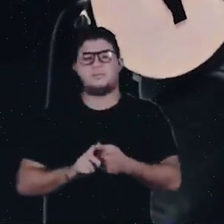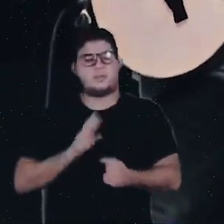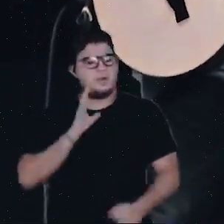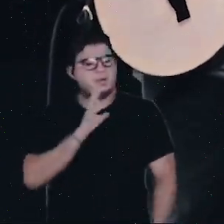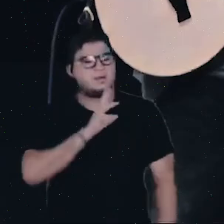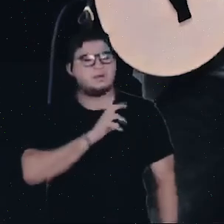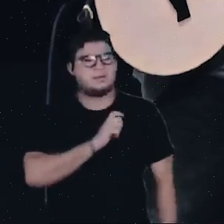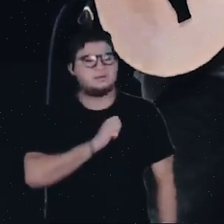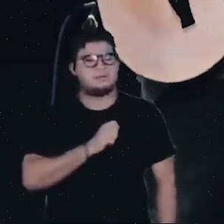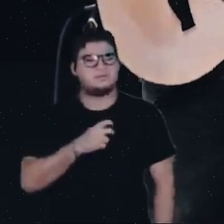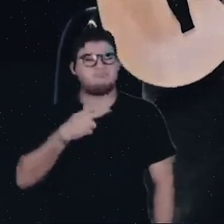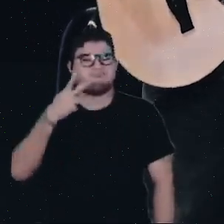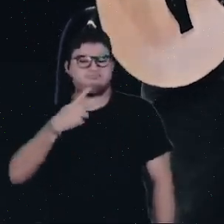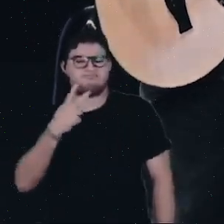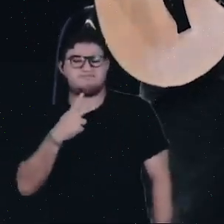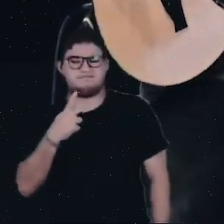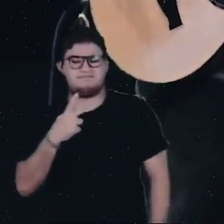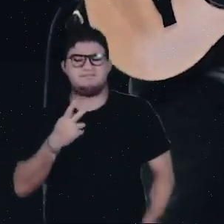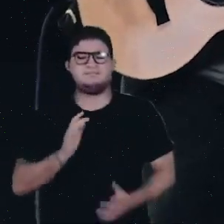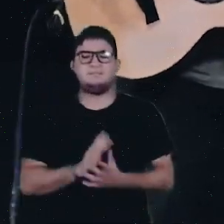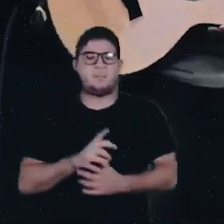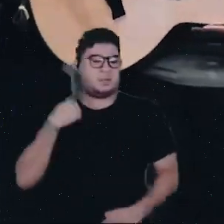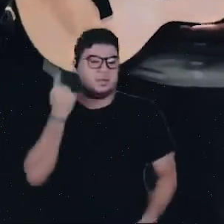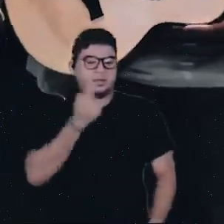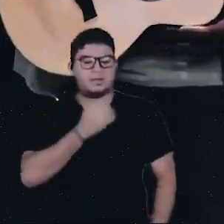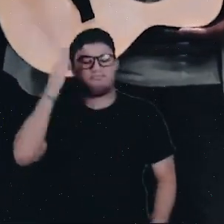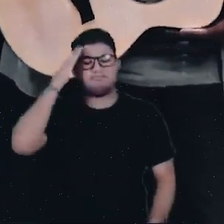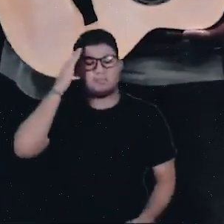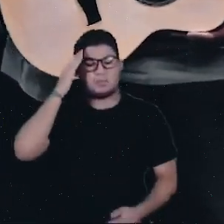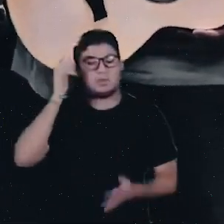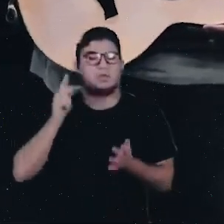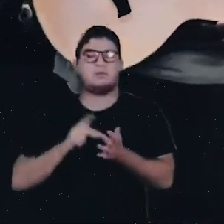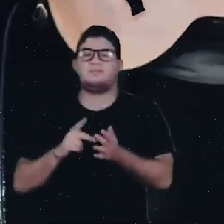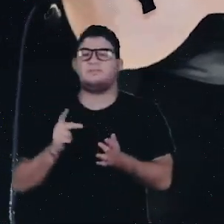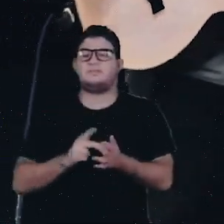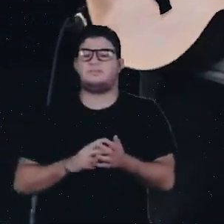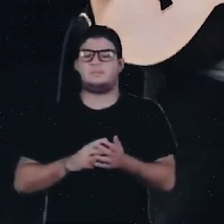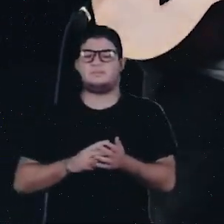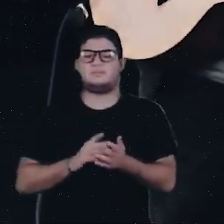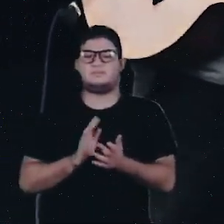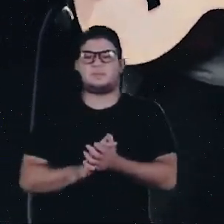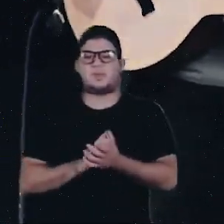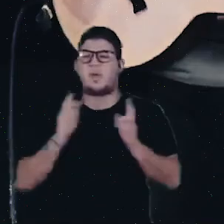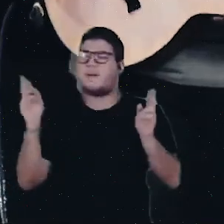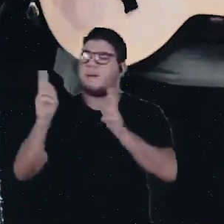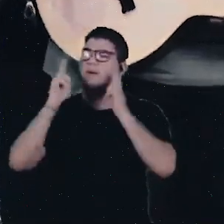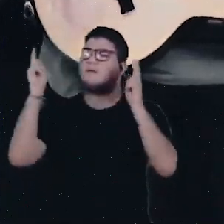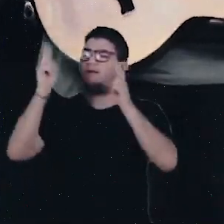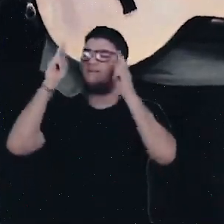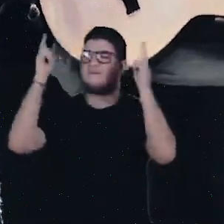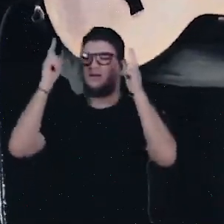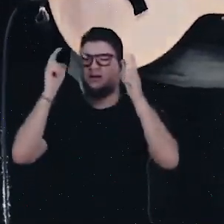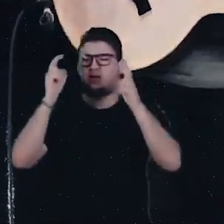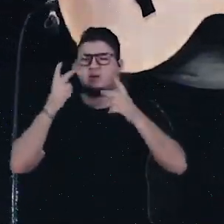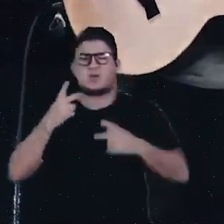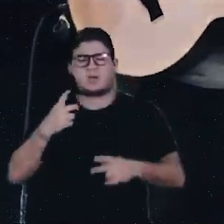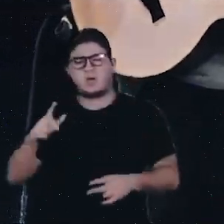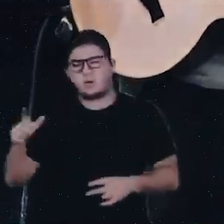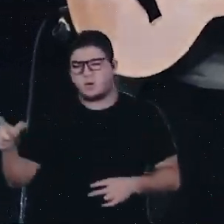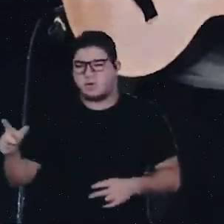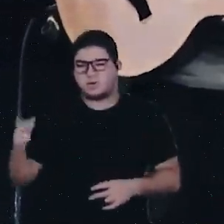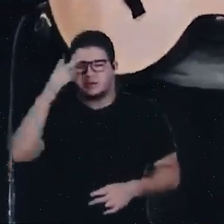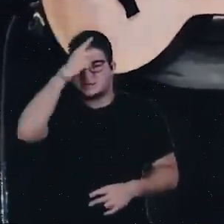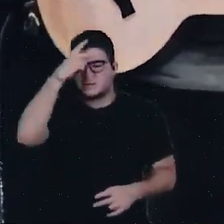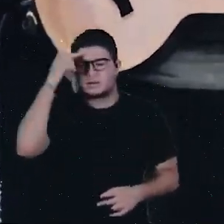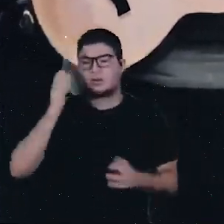amar. Segundo, quando a gente entende essa verdade, a gente passa a valorizar os outros como